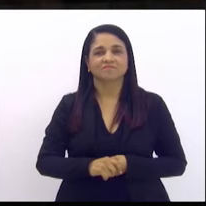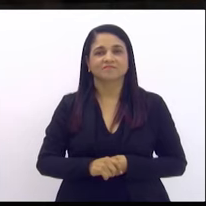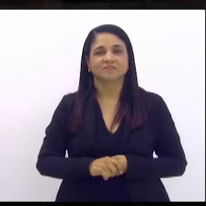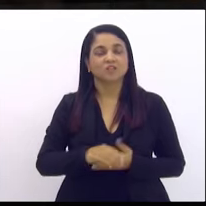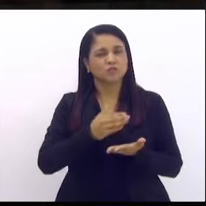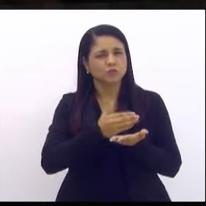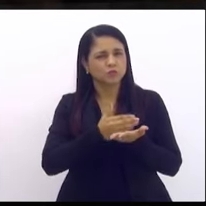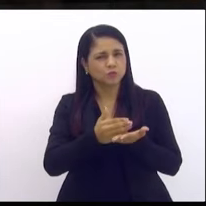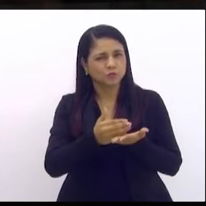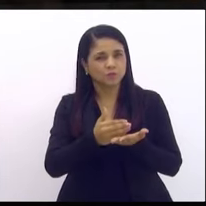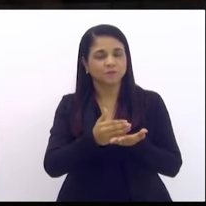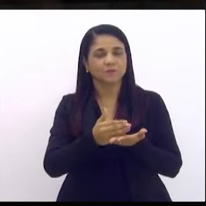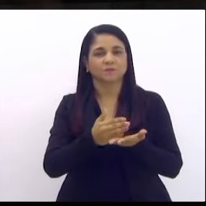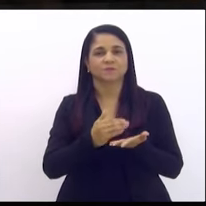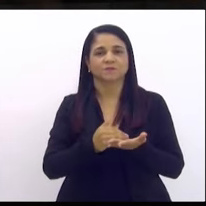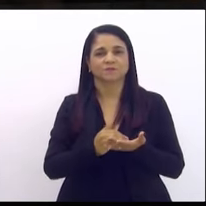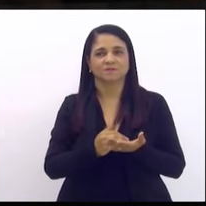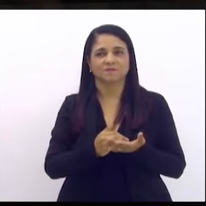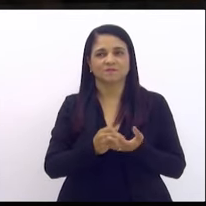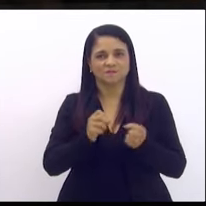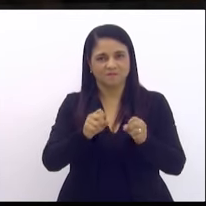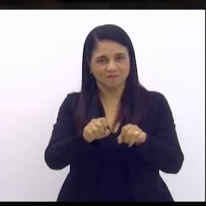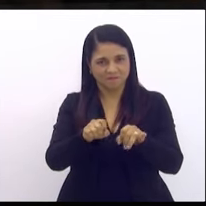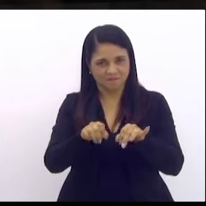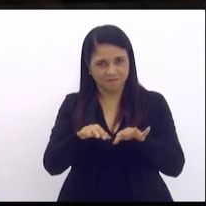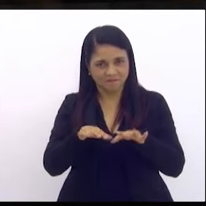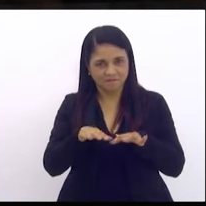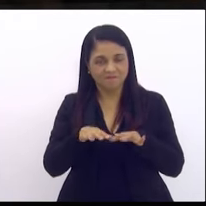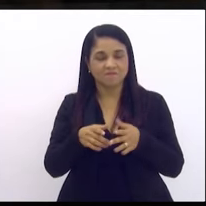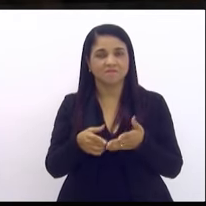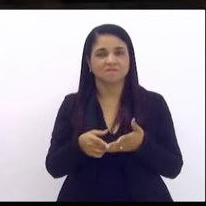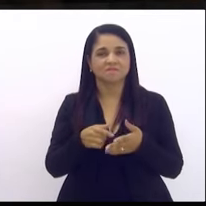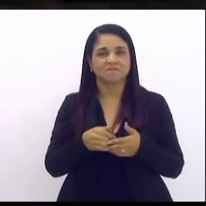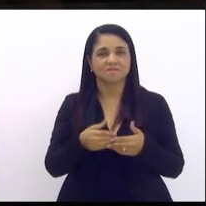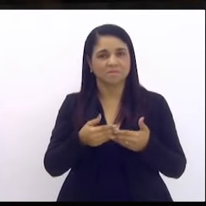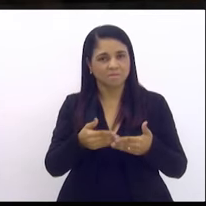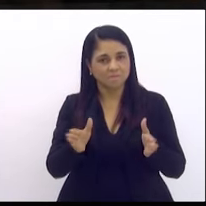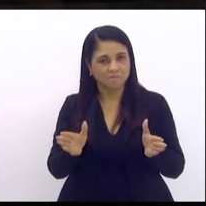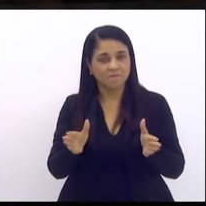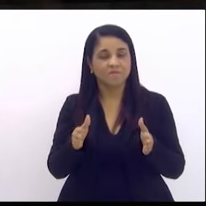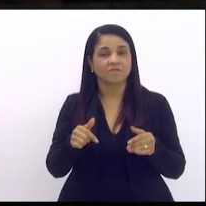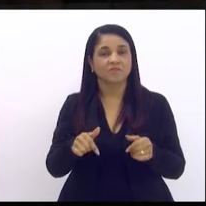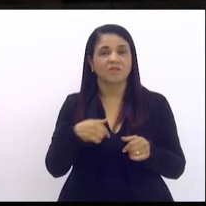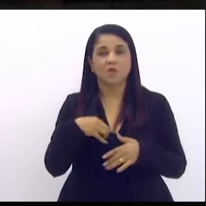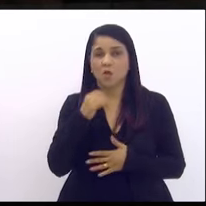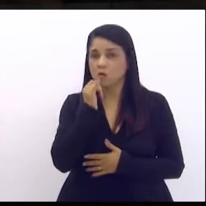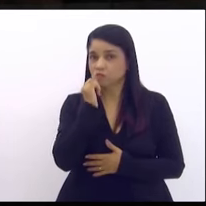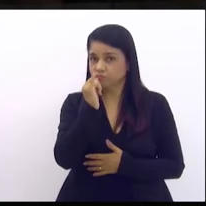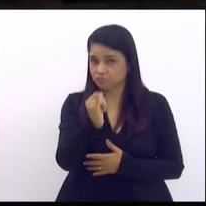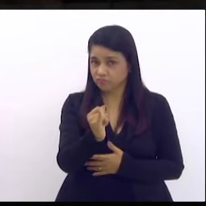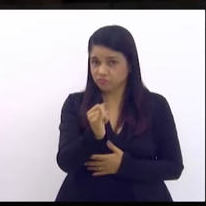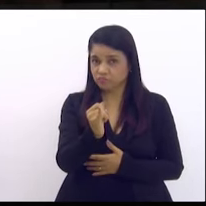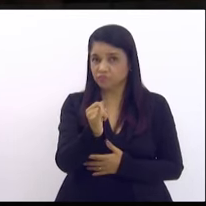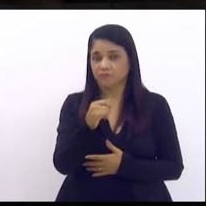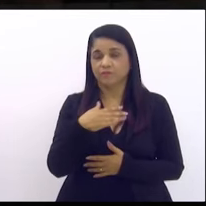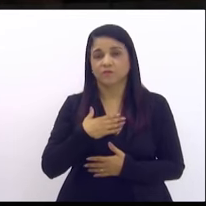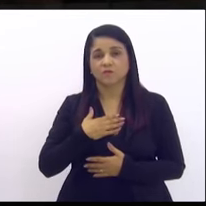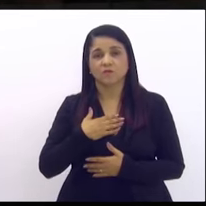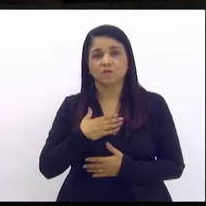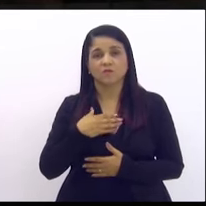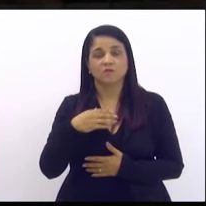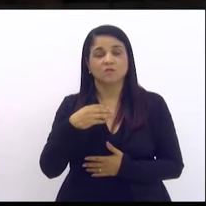Inicial deputada Lucinha eu aqui noticiei que o